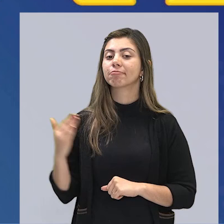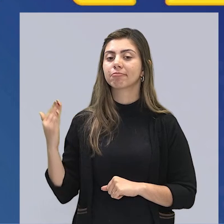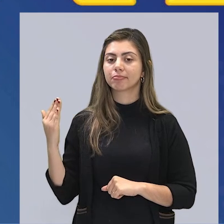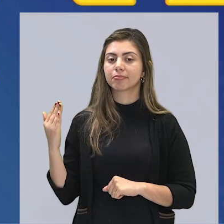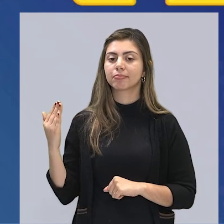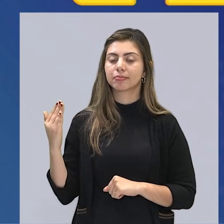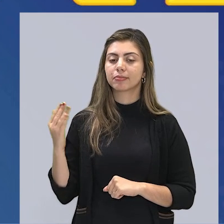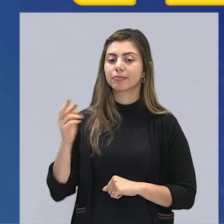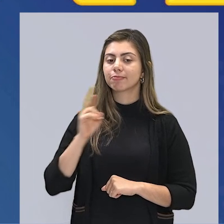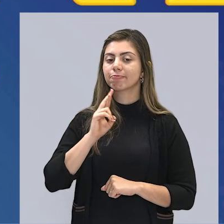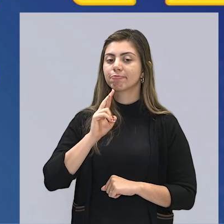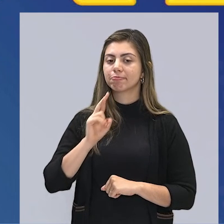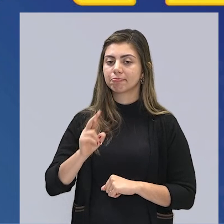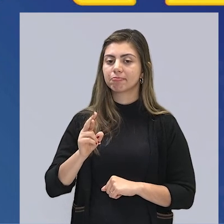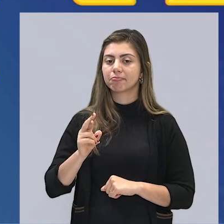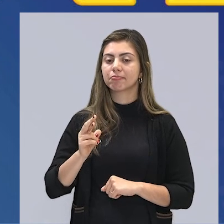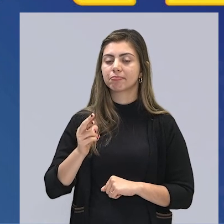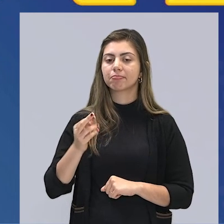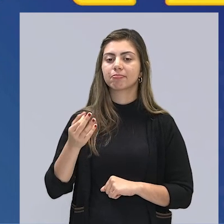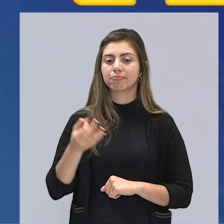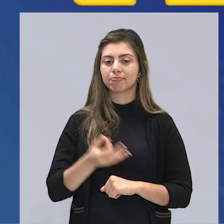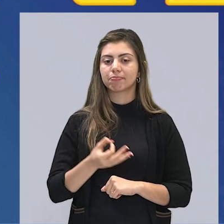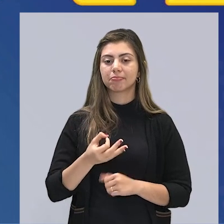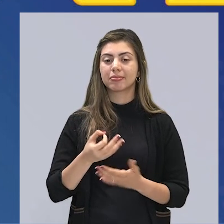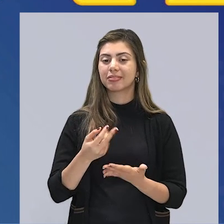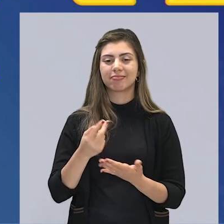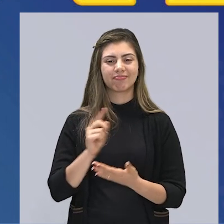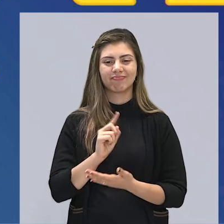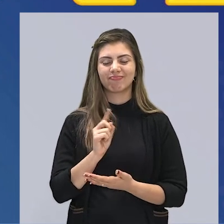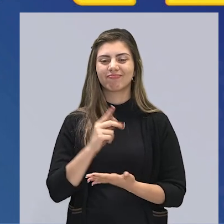só, resposta wrong. Por quê?